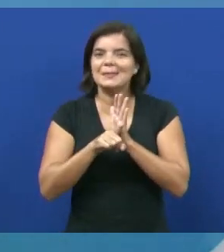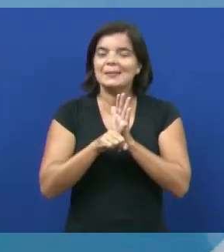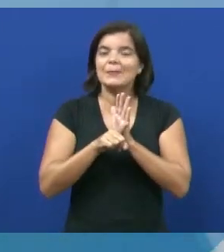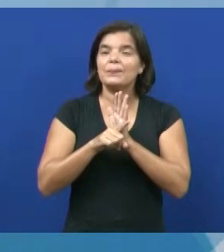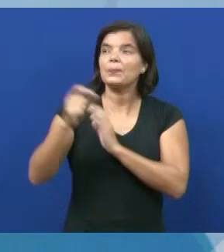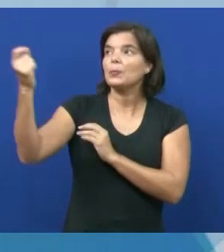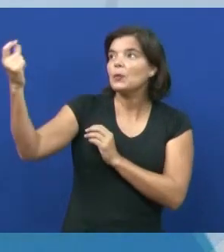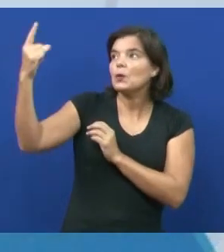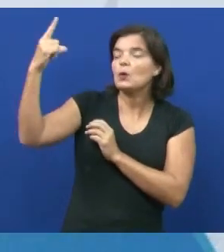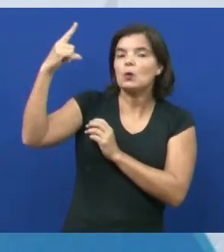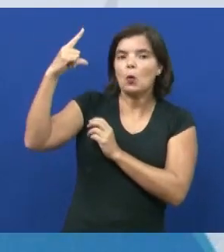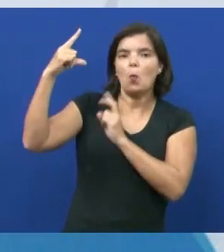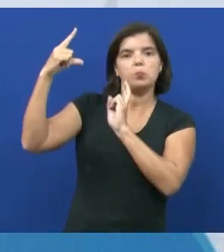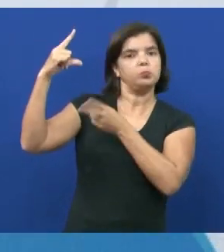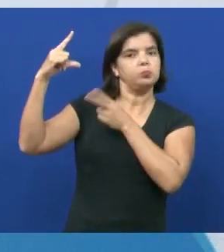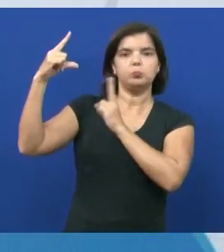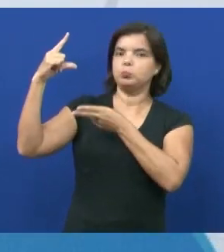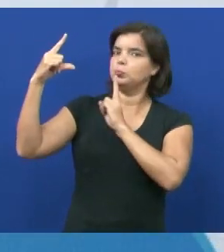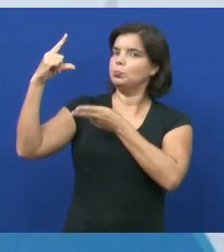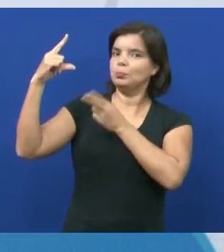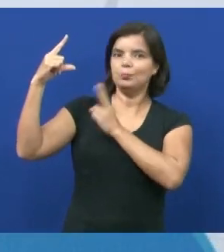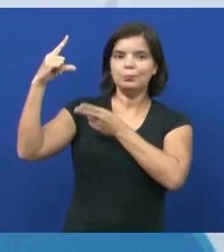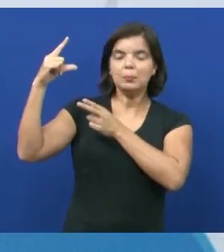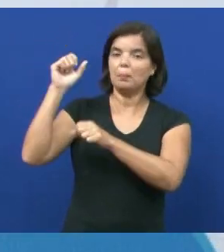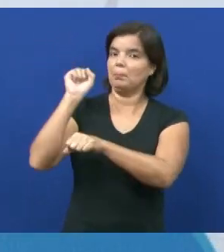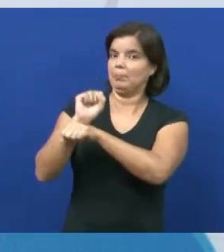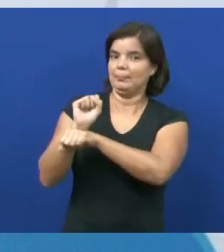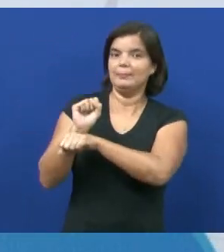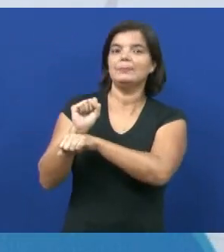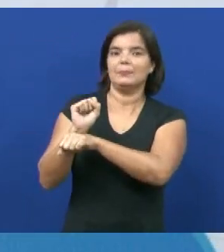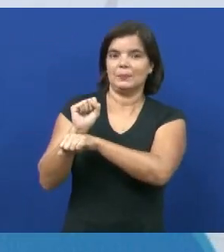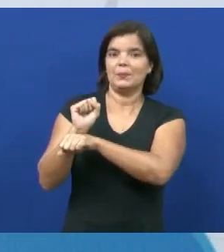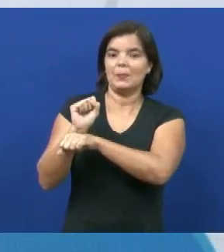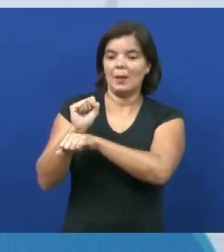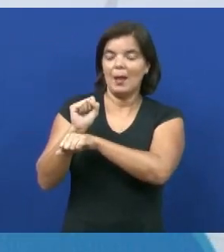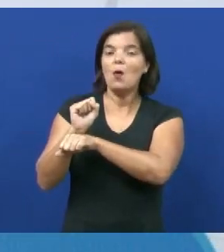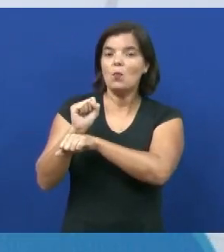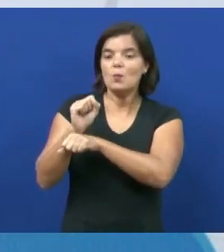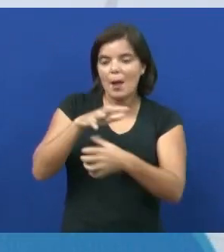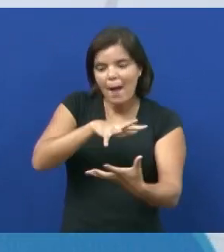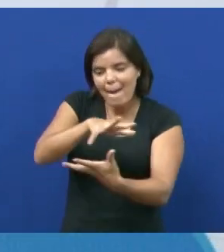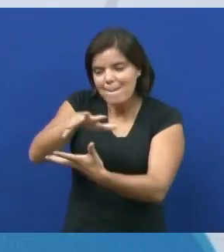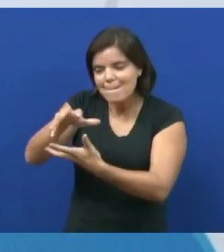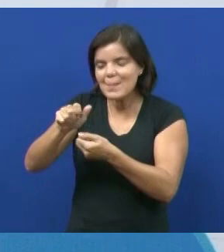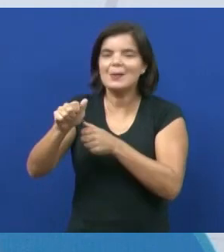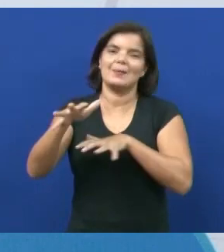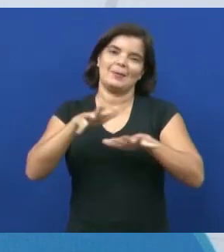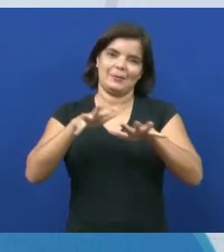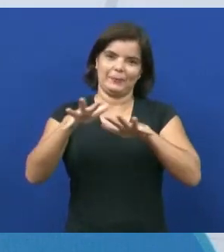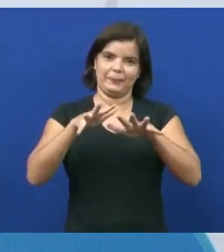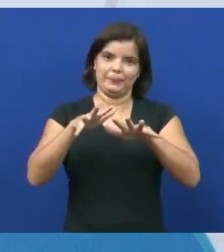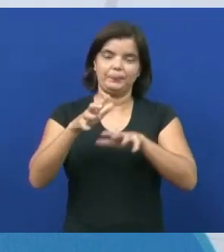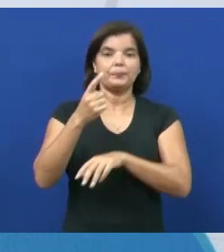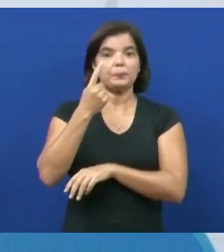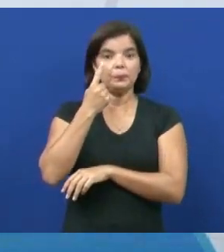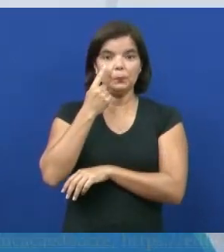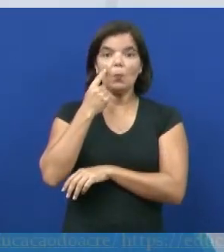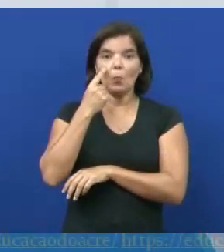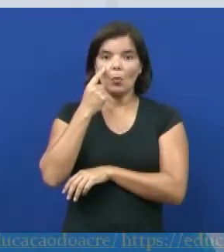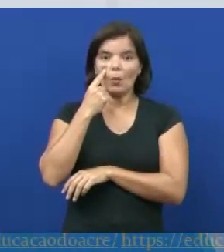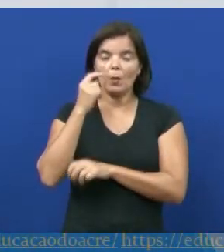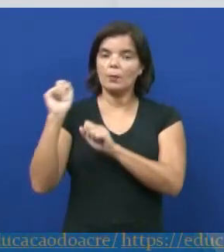o Sol permanece fixo, parado. O que se move é a Terra. Observe esse